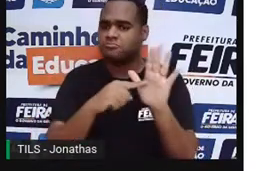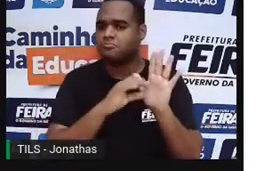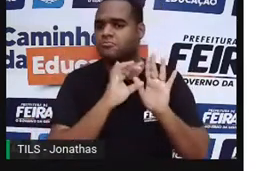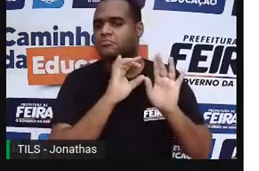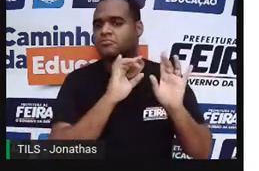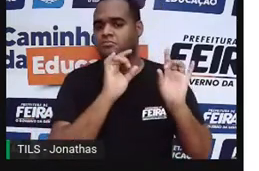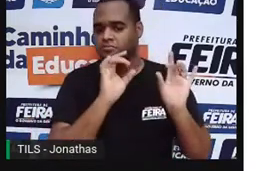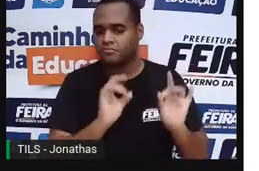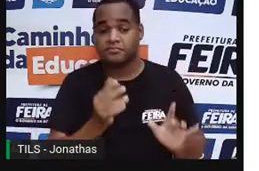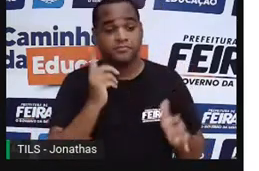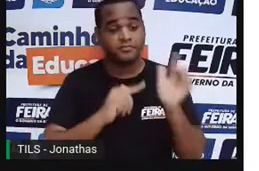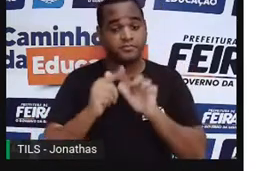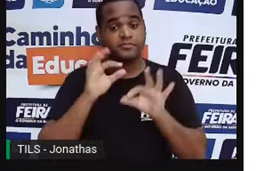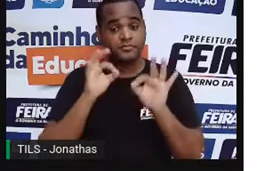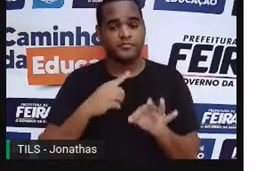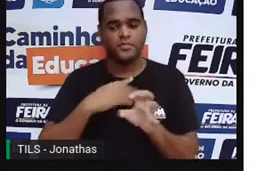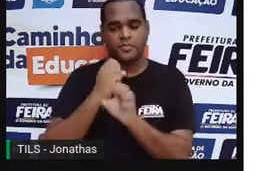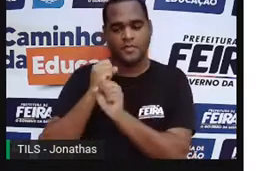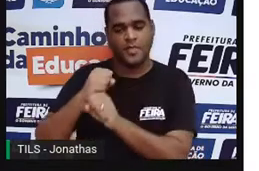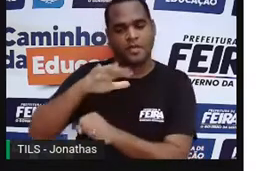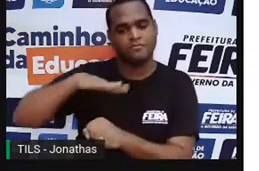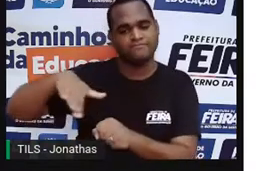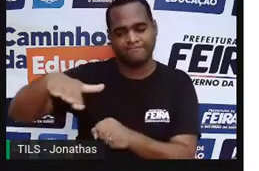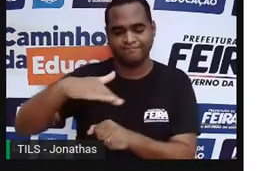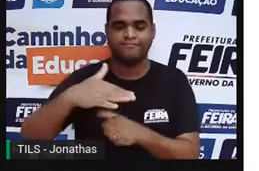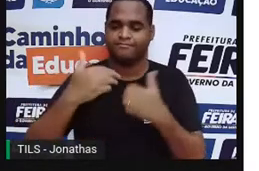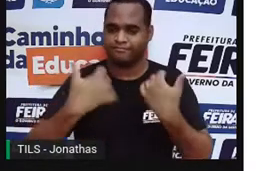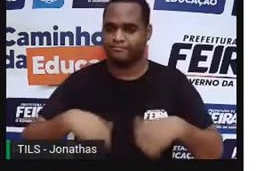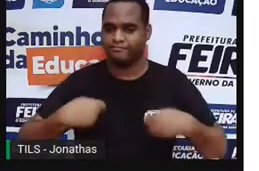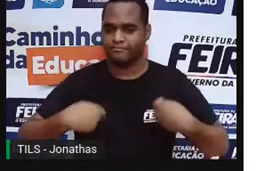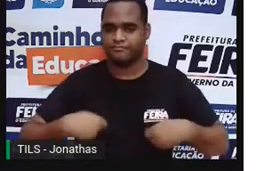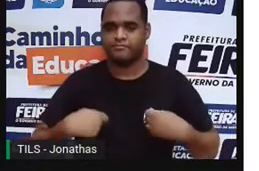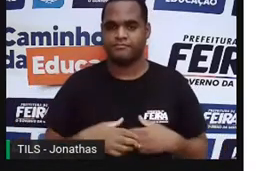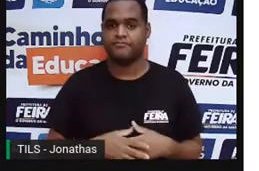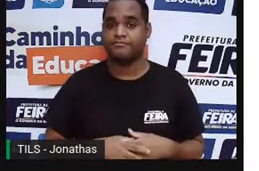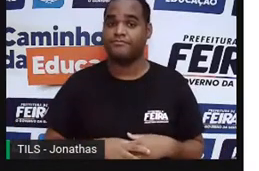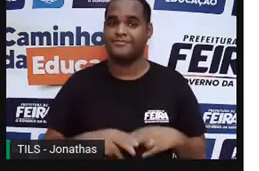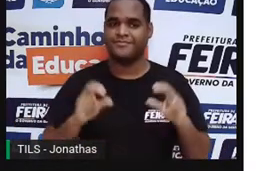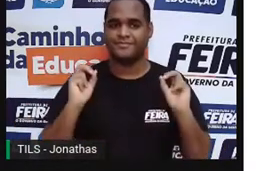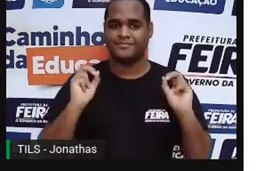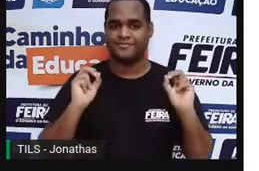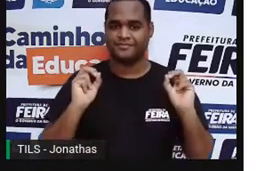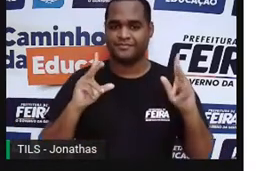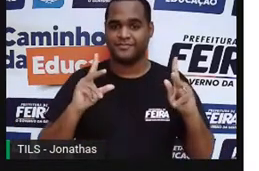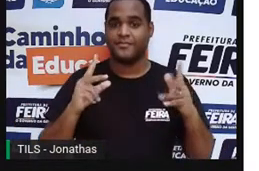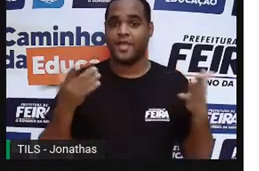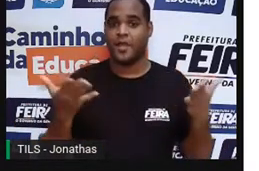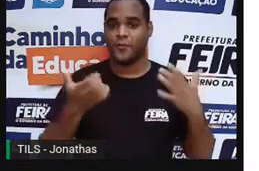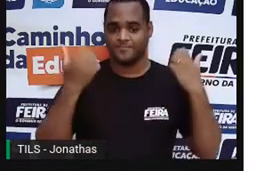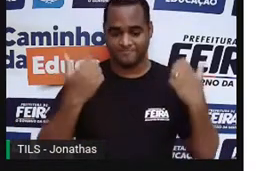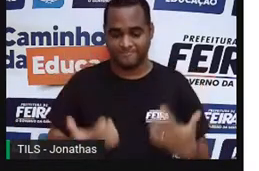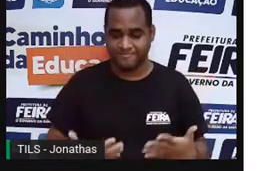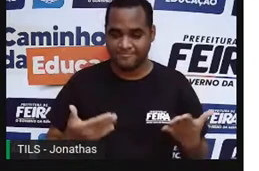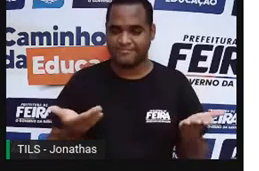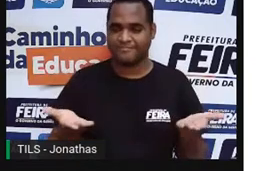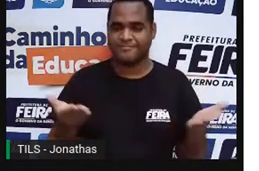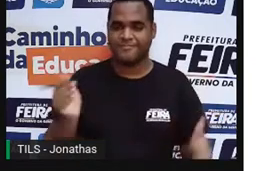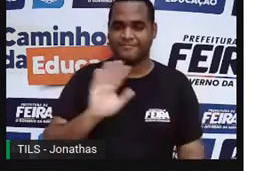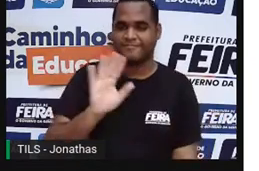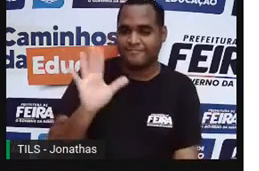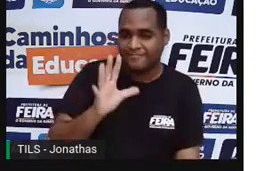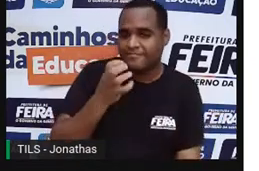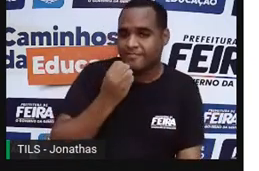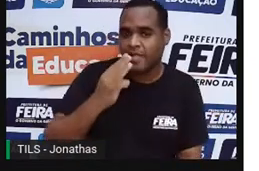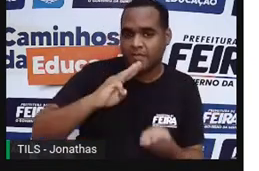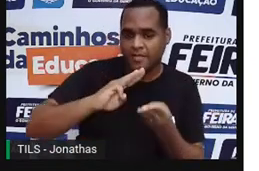que a gente vai precisar calcular a área de um paralelogramo tá bom bom então fica aí a minha despedida e o